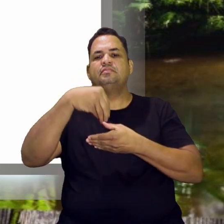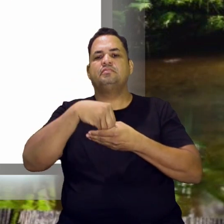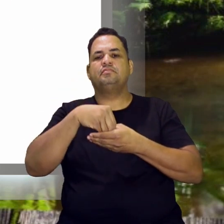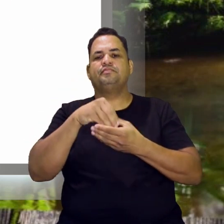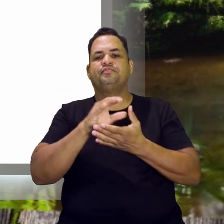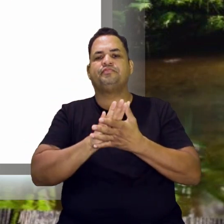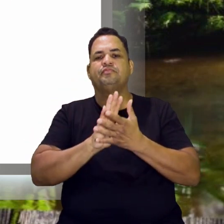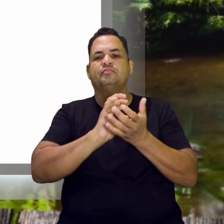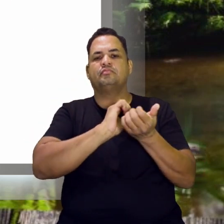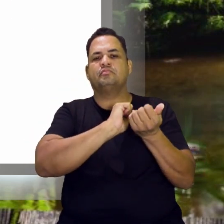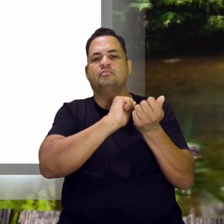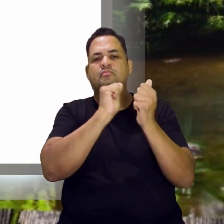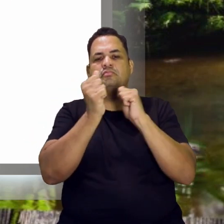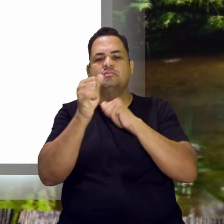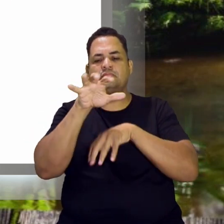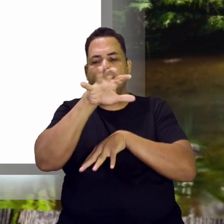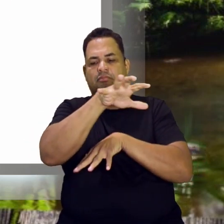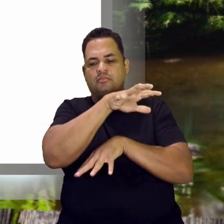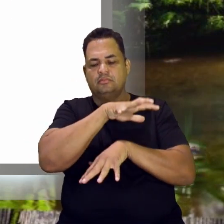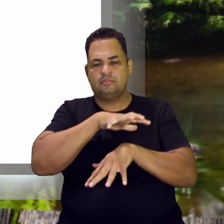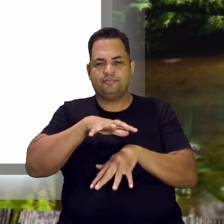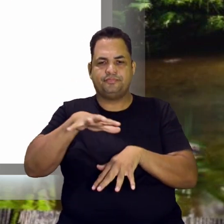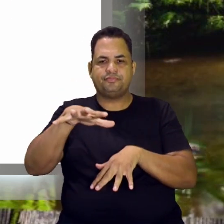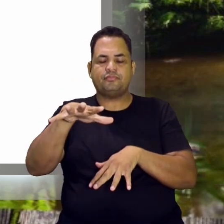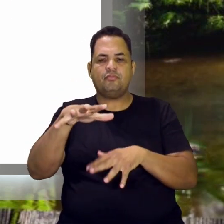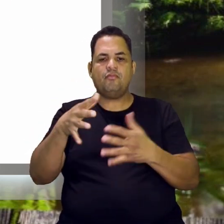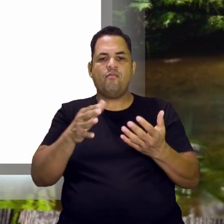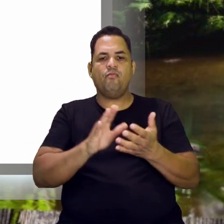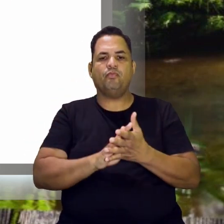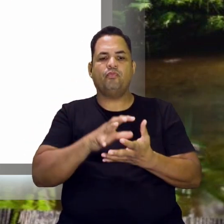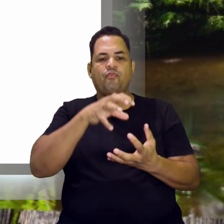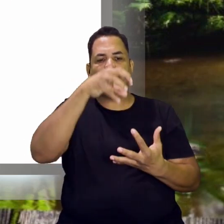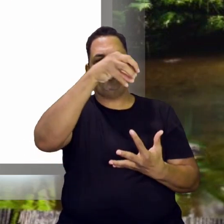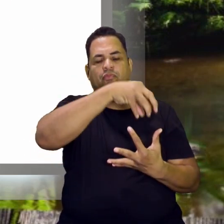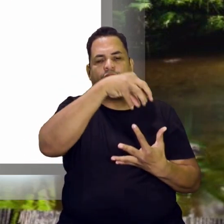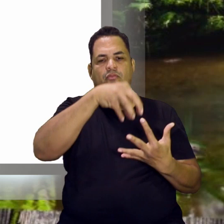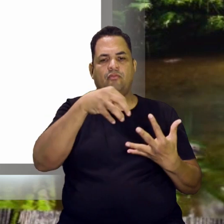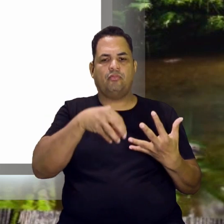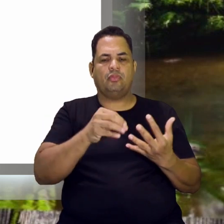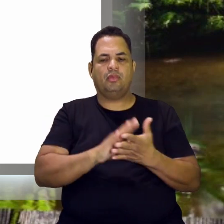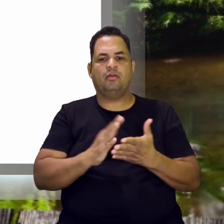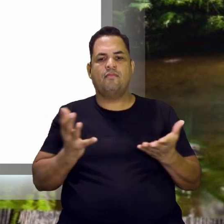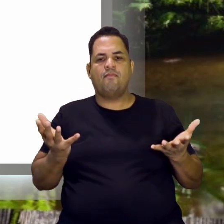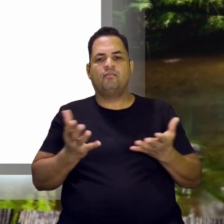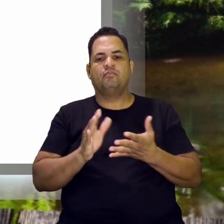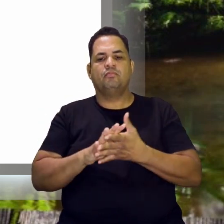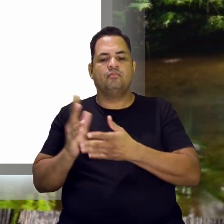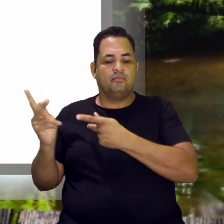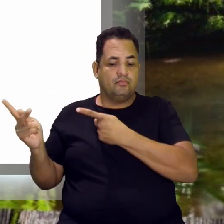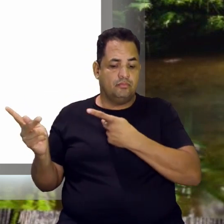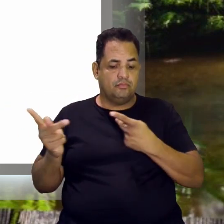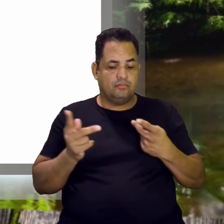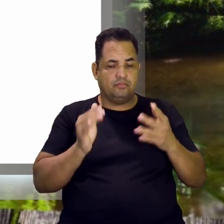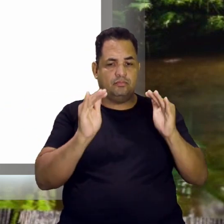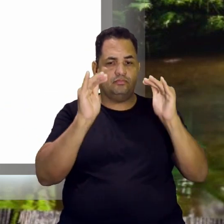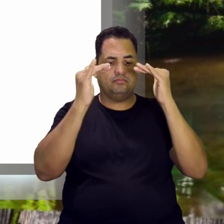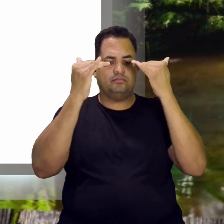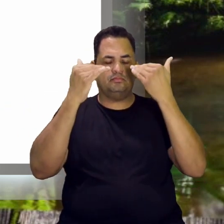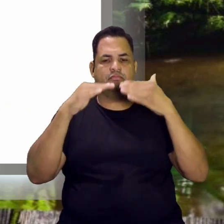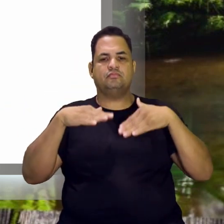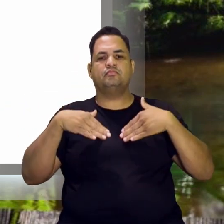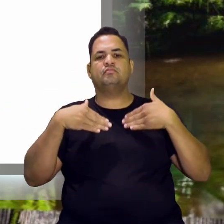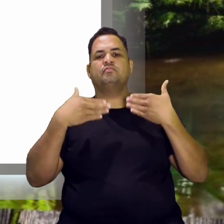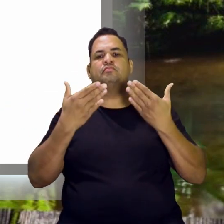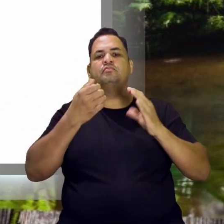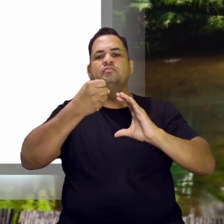para adequá-los em cada um desses reinos. E agora eu te convido para ficar de olho em quais são